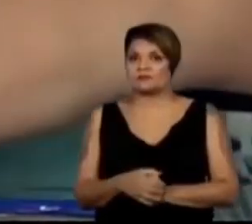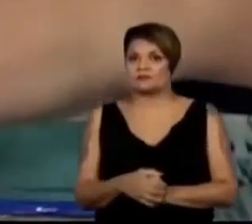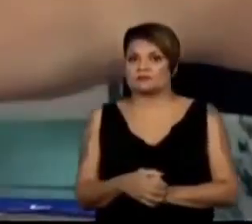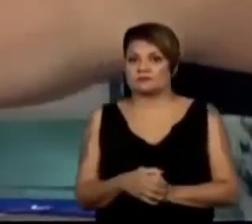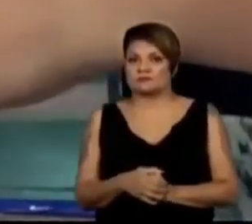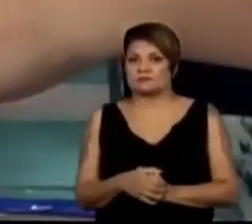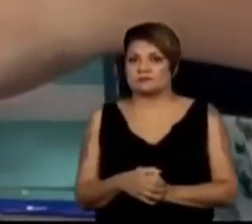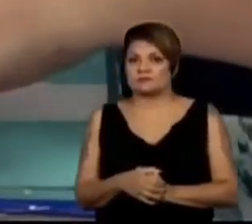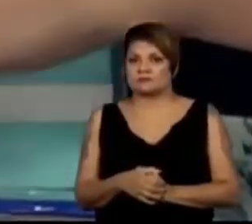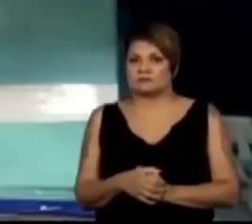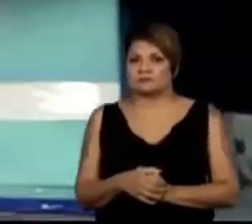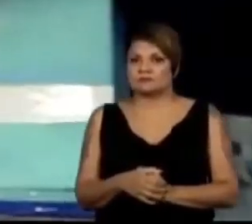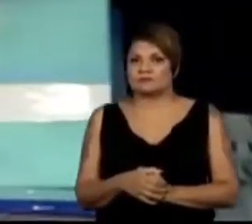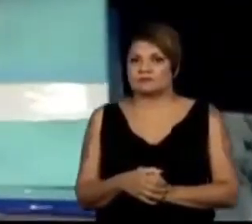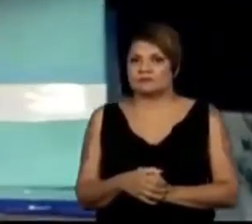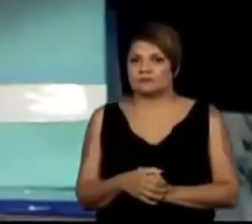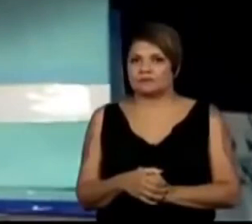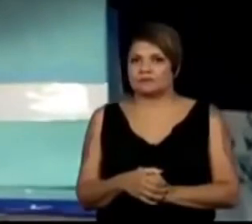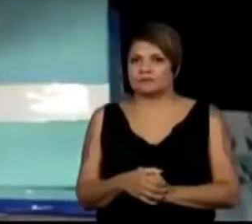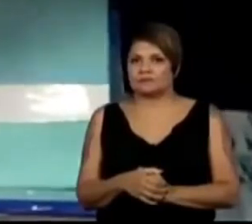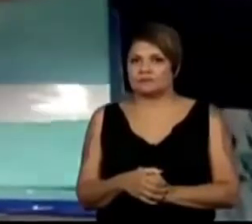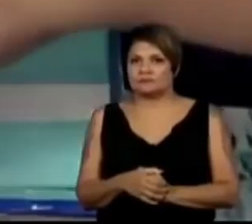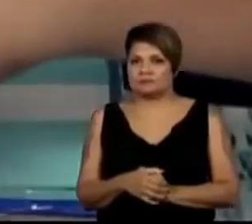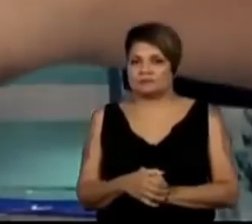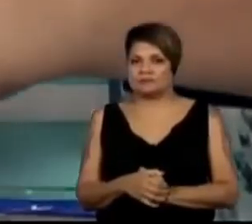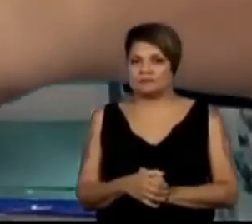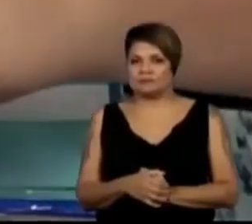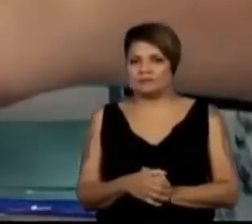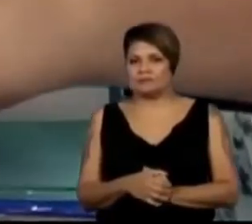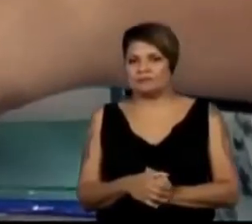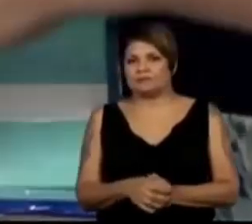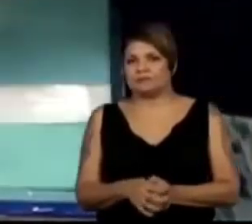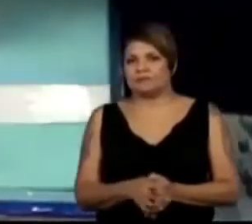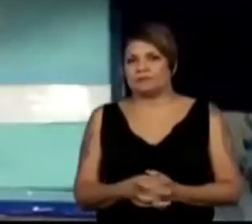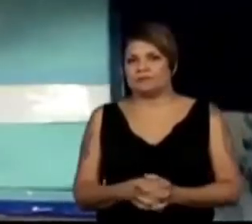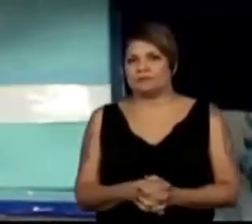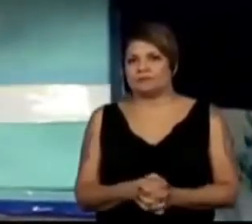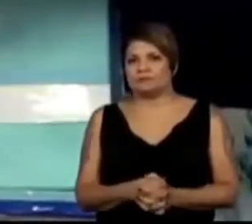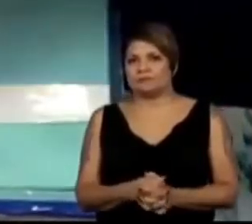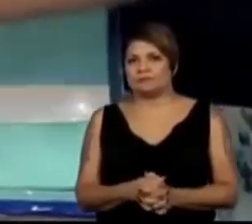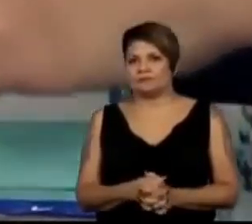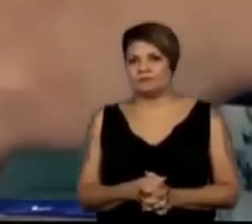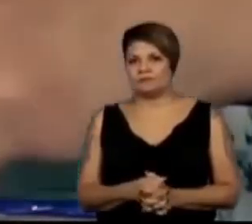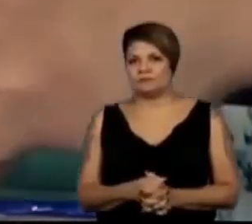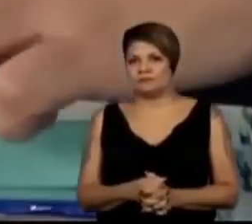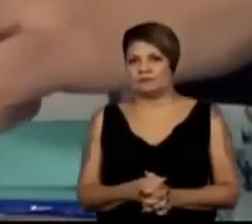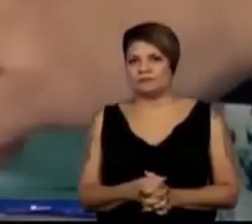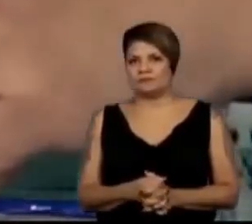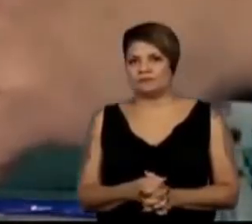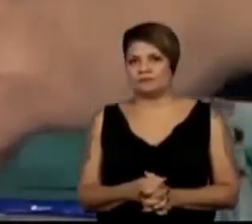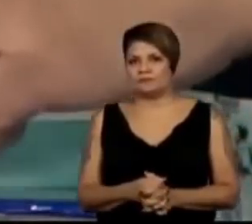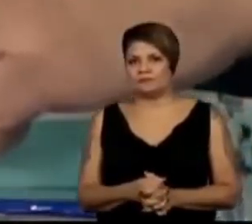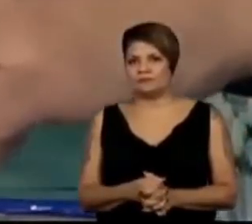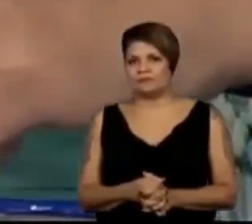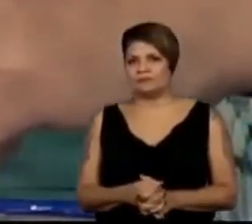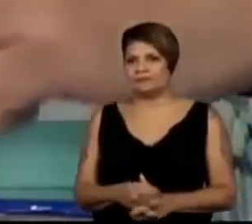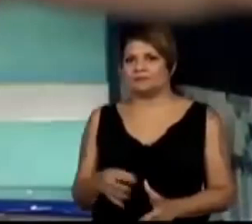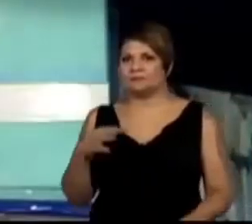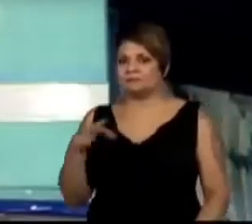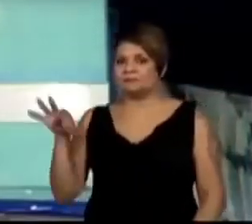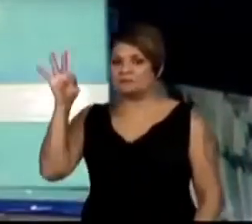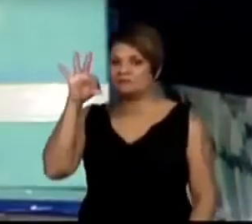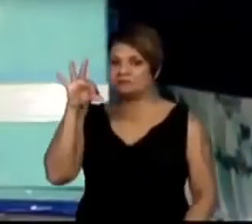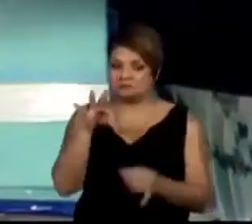Ups. Aquele momento de montar em cima é uma delícia, mas dá certo. Você está treinando a sua coordenação, professora. Também